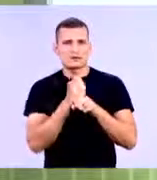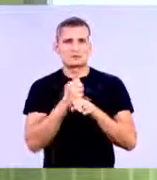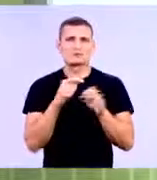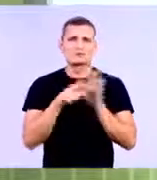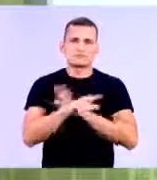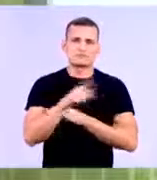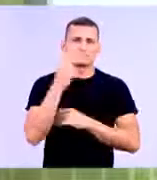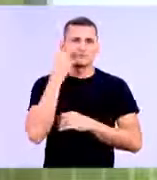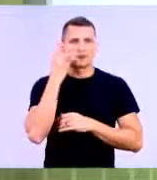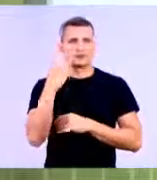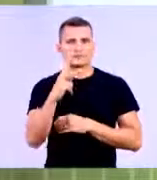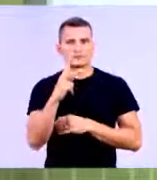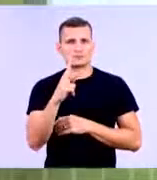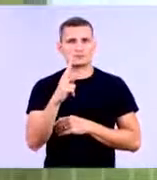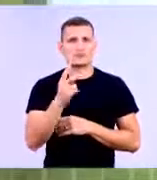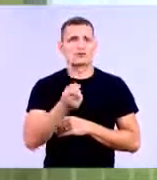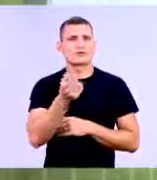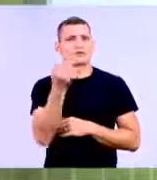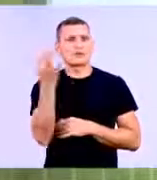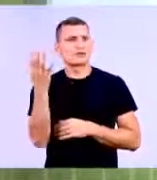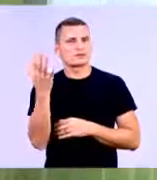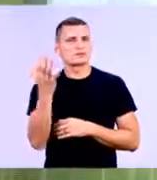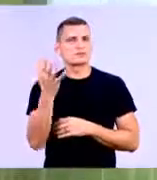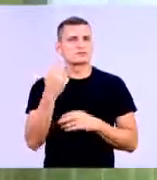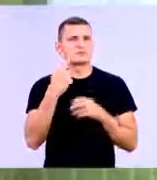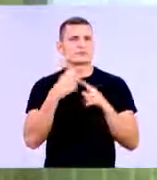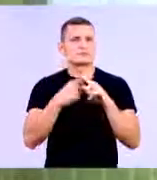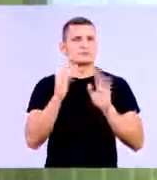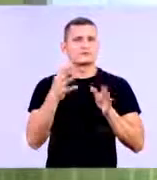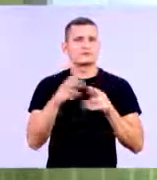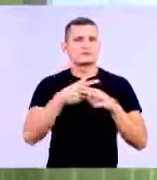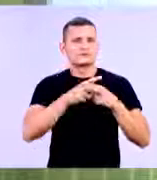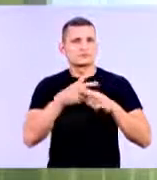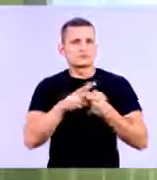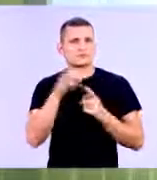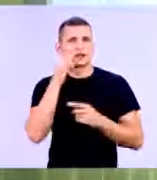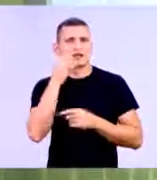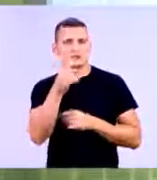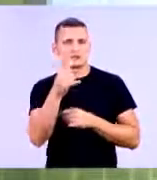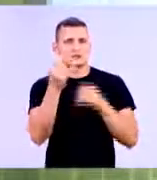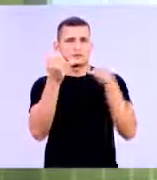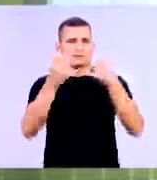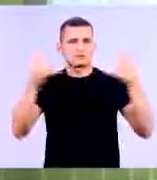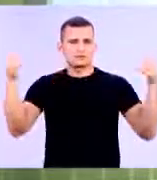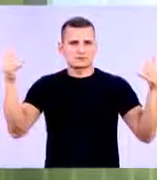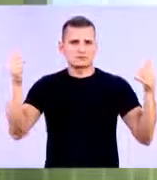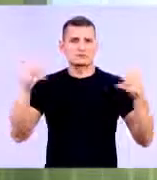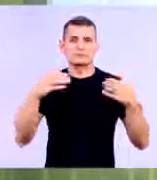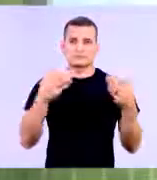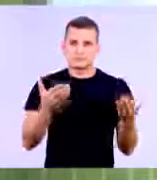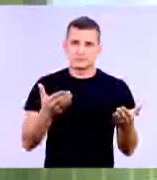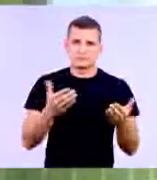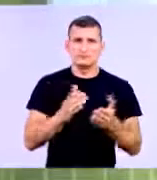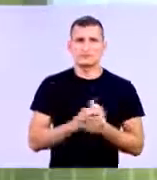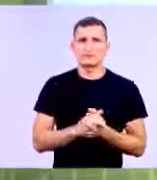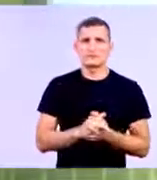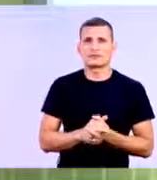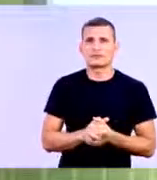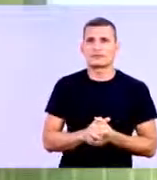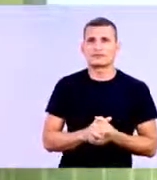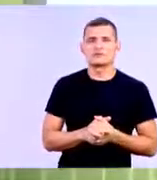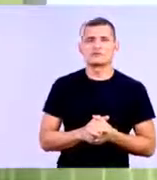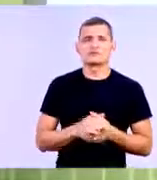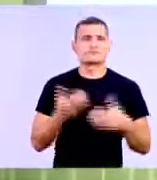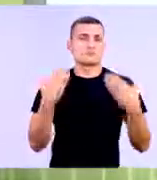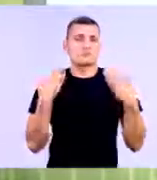vocês. Quantas vezes teve uma manutenção na parte elétrica, na fiação? E olha, diga-se de passagem, esse calor aqui, pelo